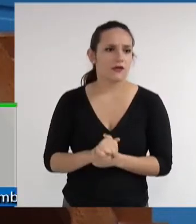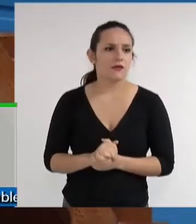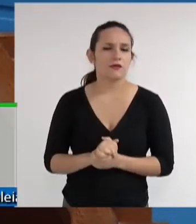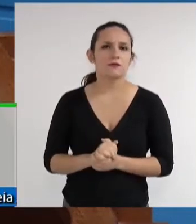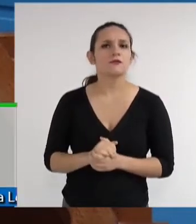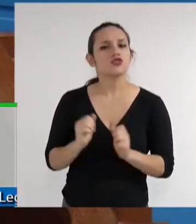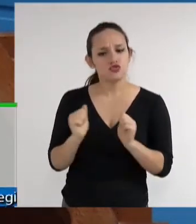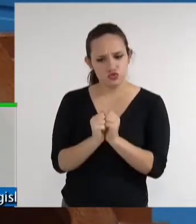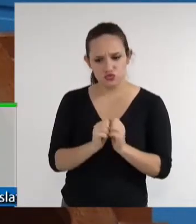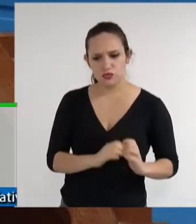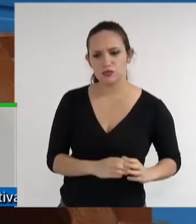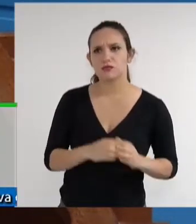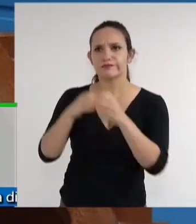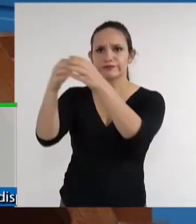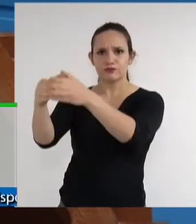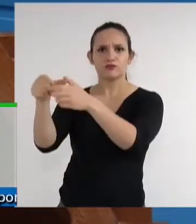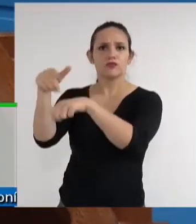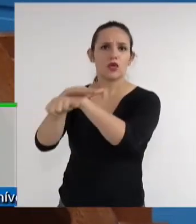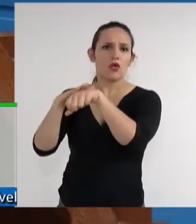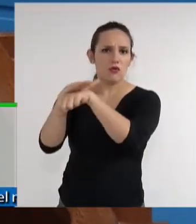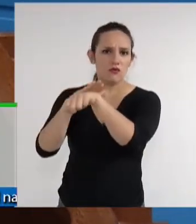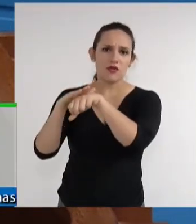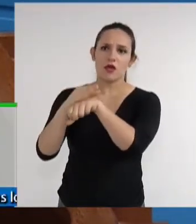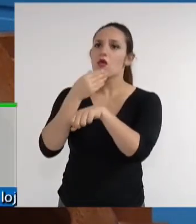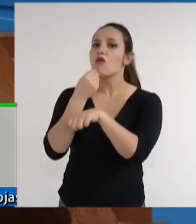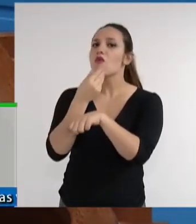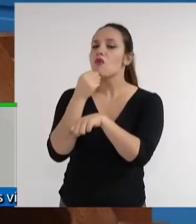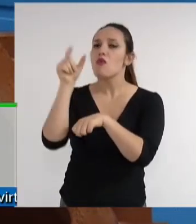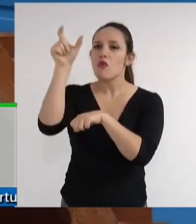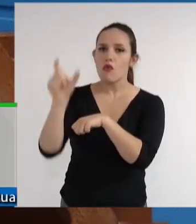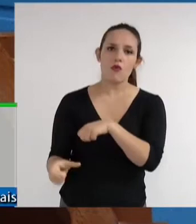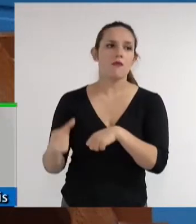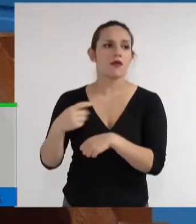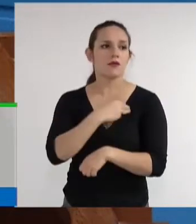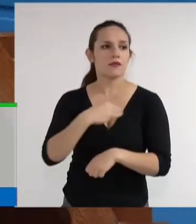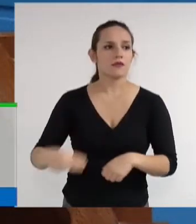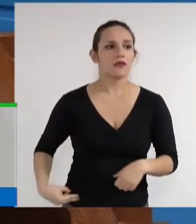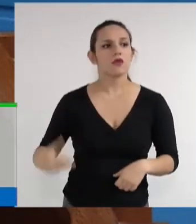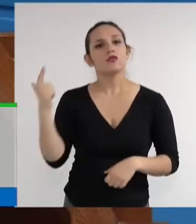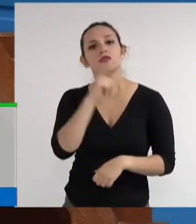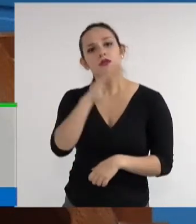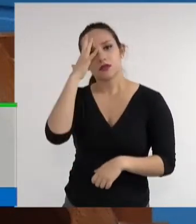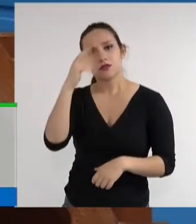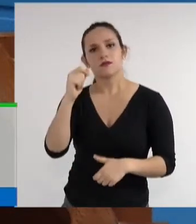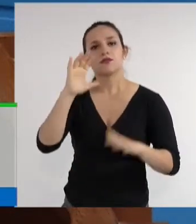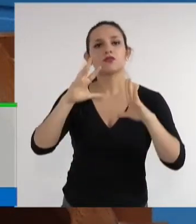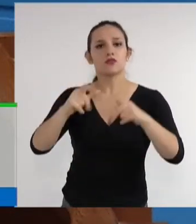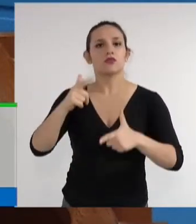no Palácio do Planalto para conversar com, efetivamente, quem possa resolver